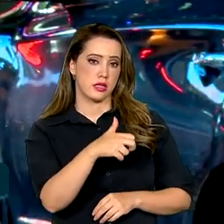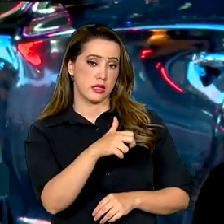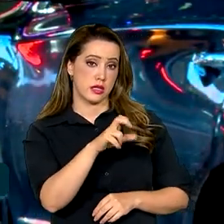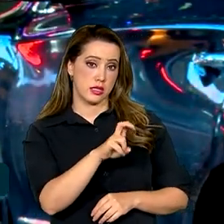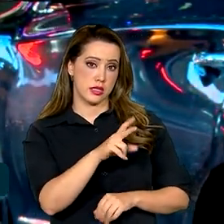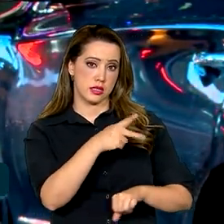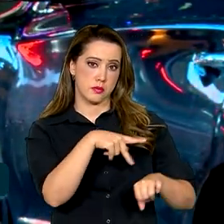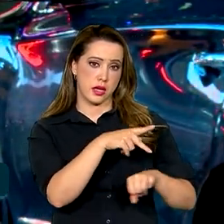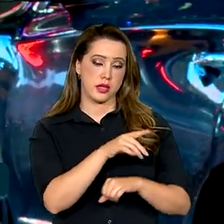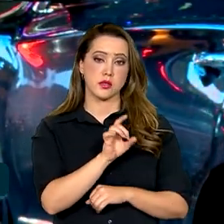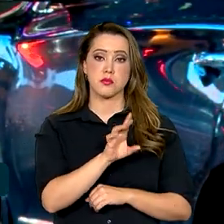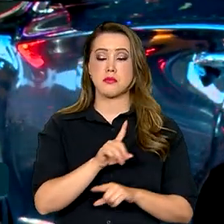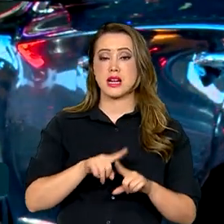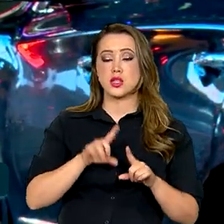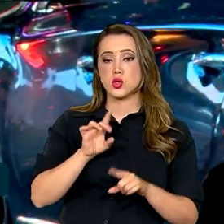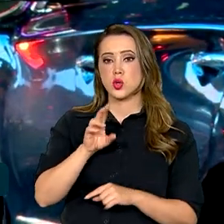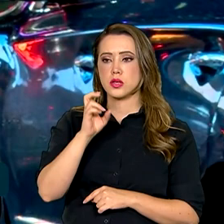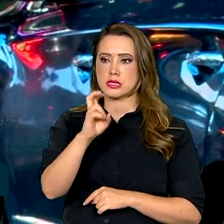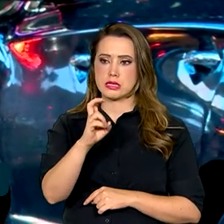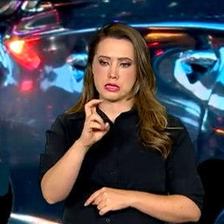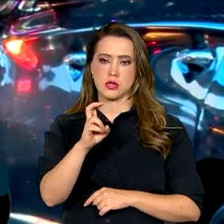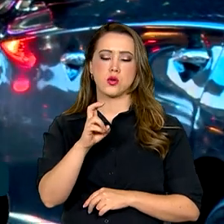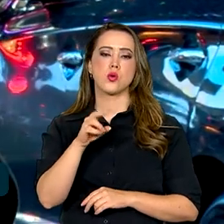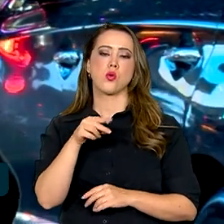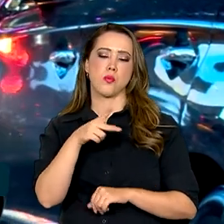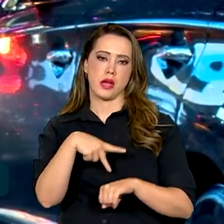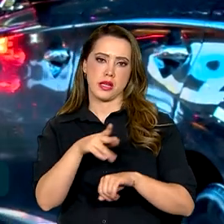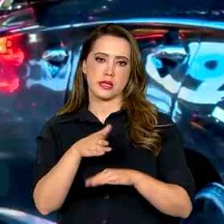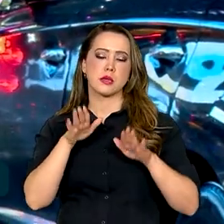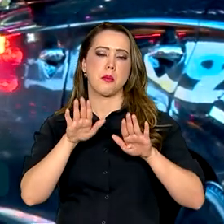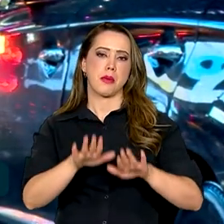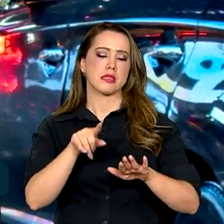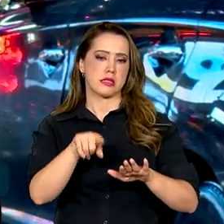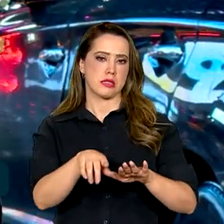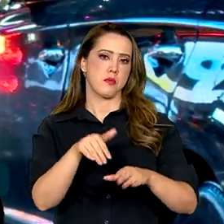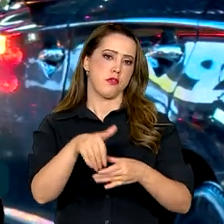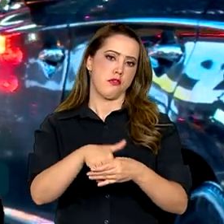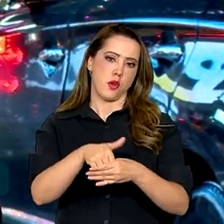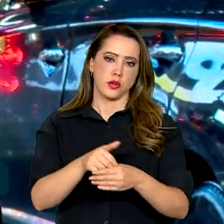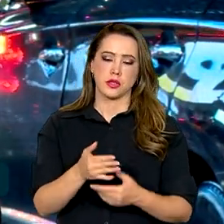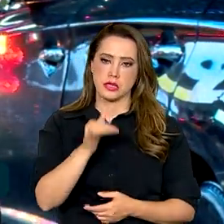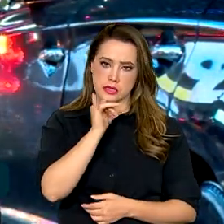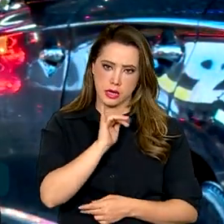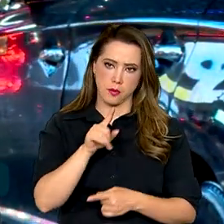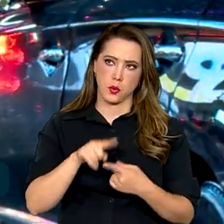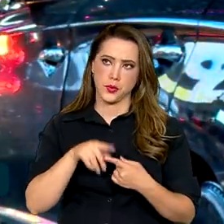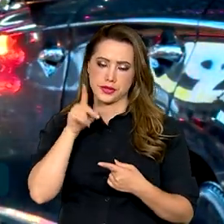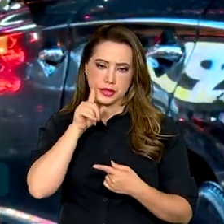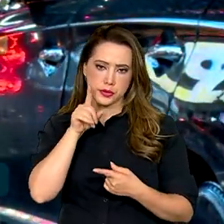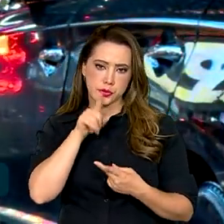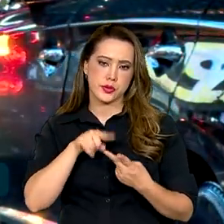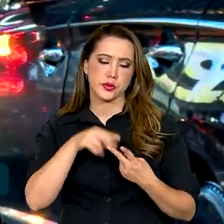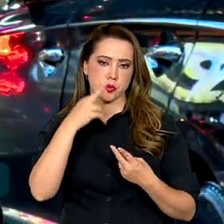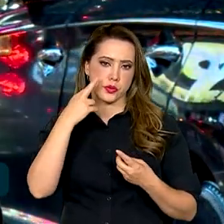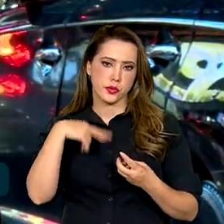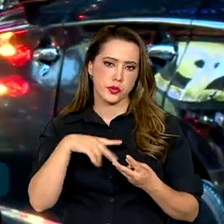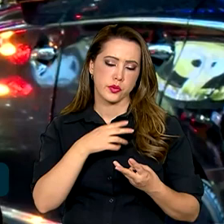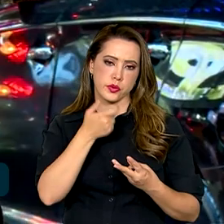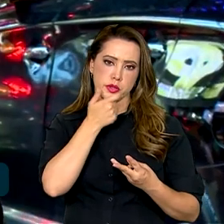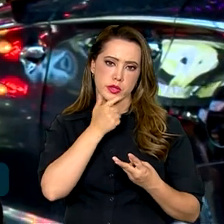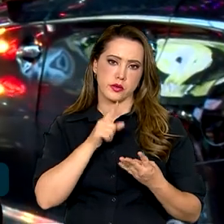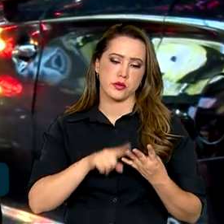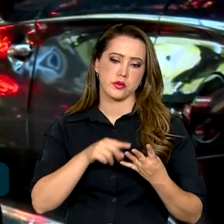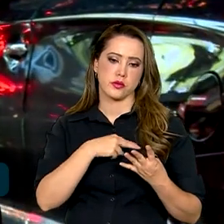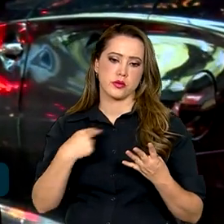que apenas 5 são membros permanentes e têm poder de veto. São eles Estados Unidos, Rússia, Reino Unido,